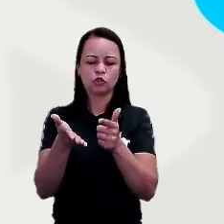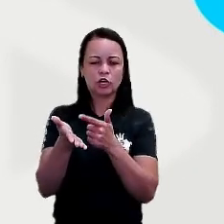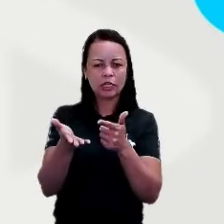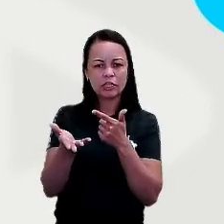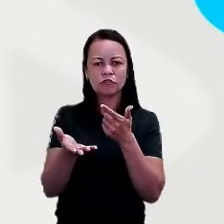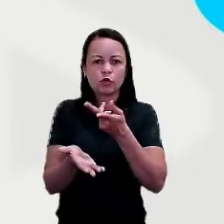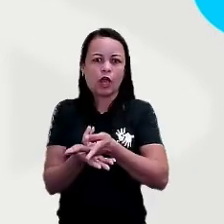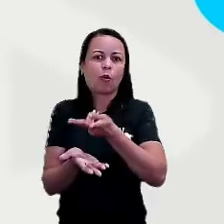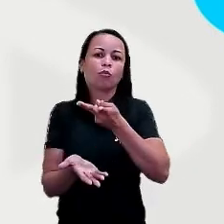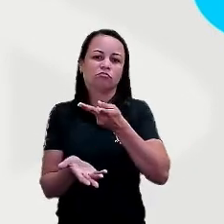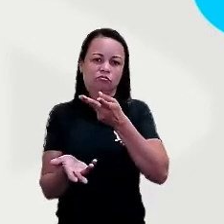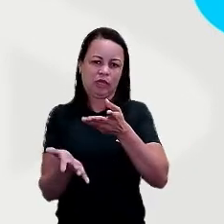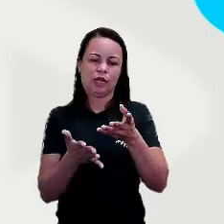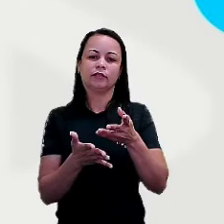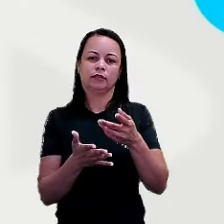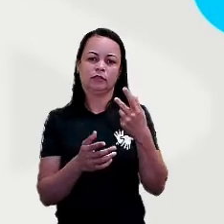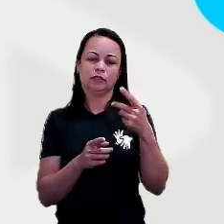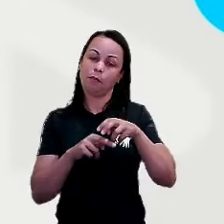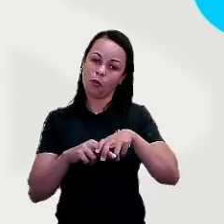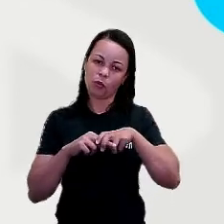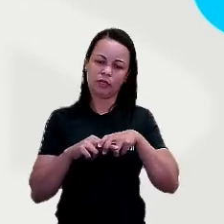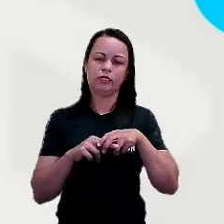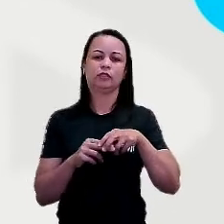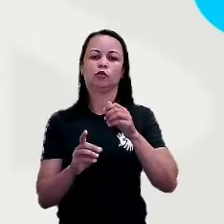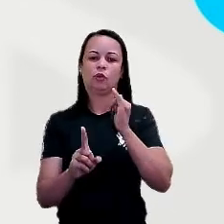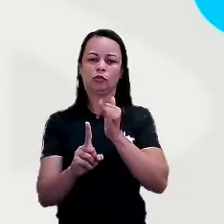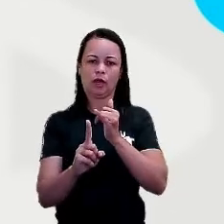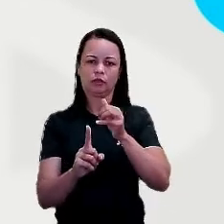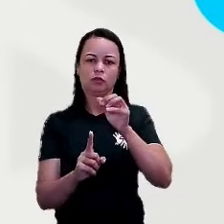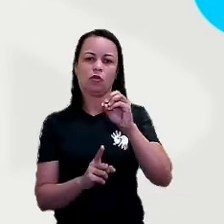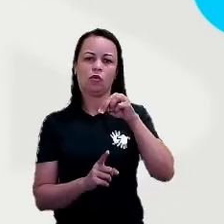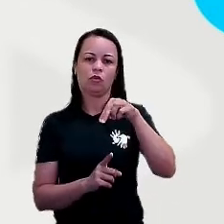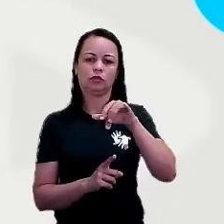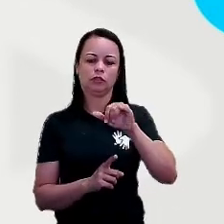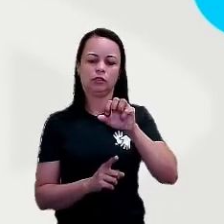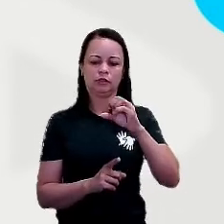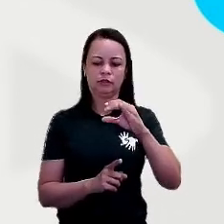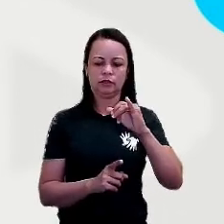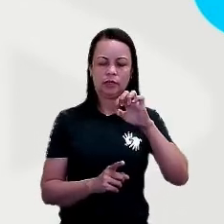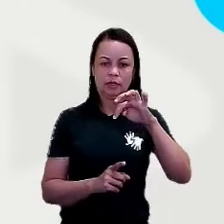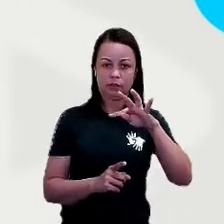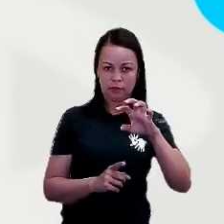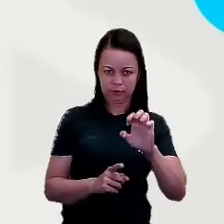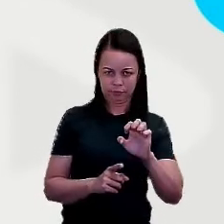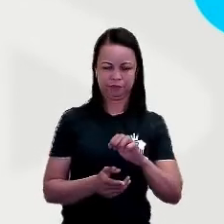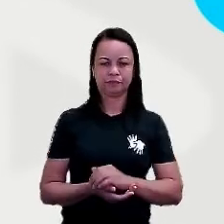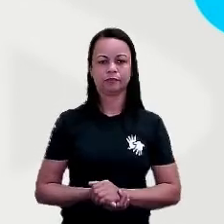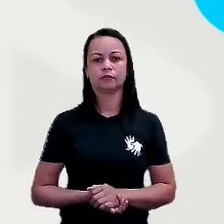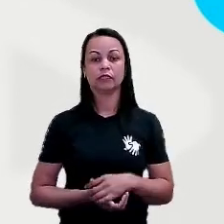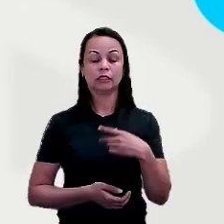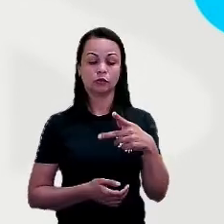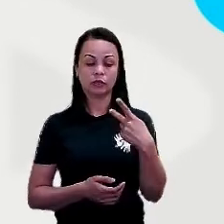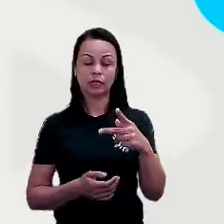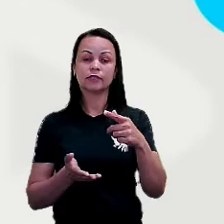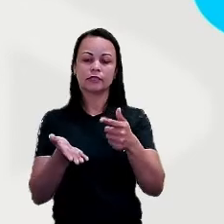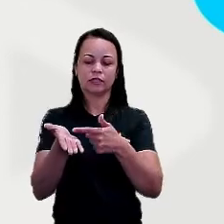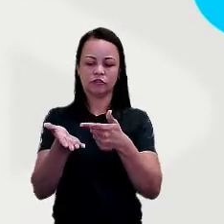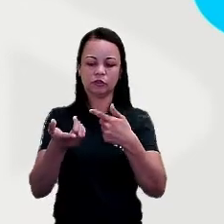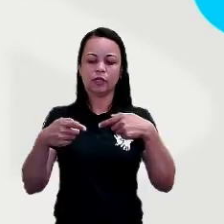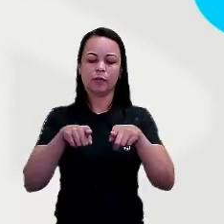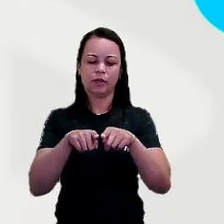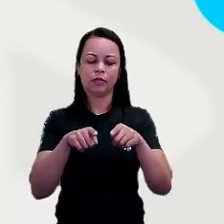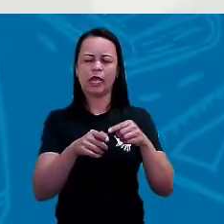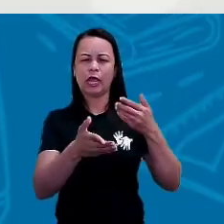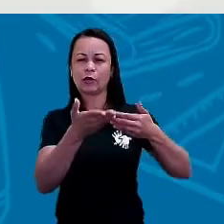um trechinho, ele faz parte dessa obra aqui que tem por título Era uma Vez o Livro. Então,